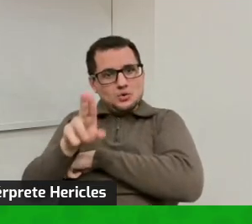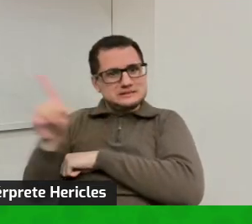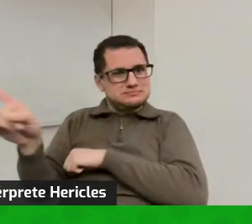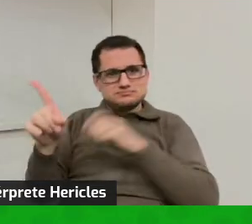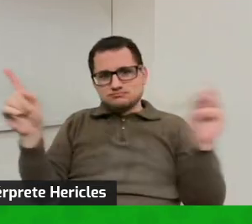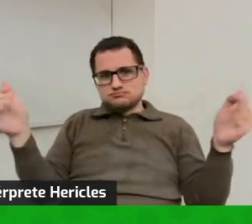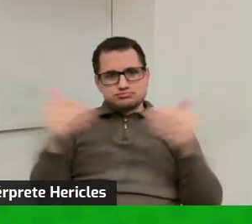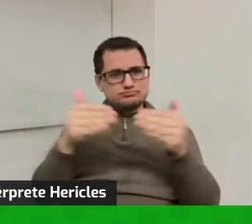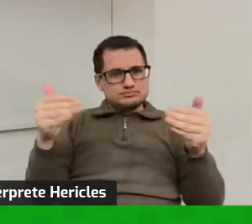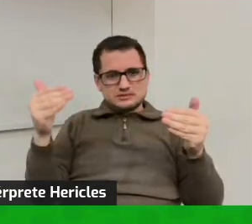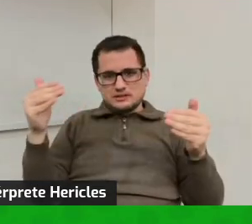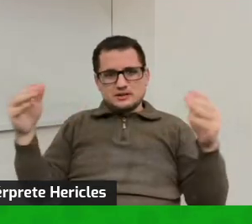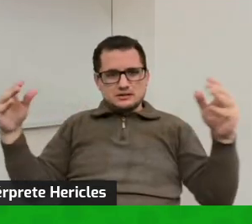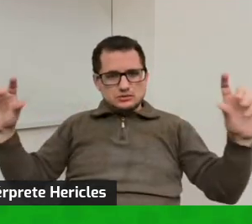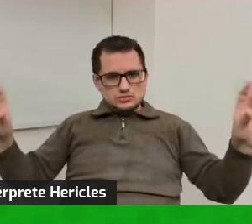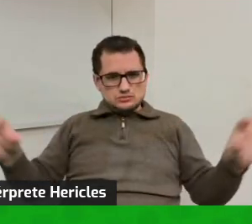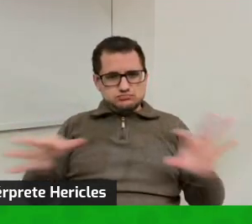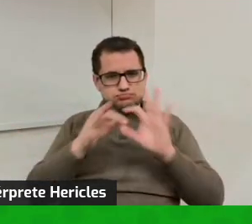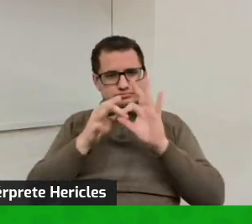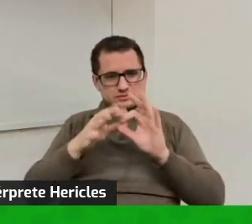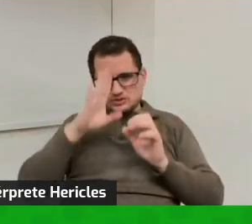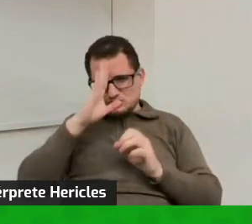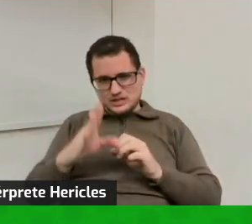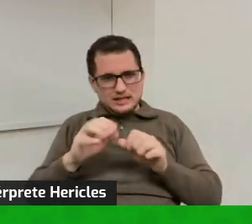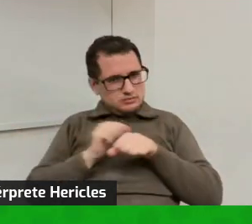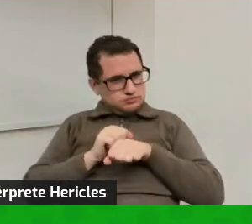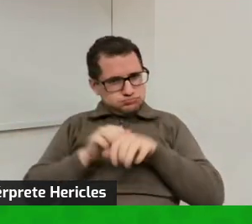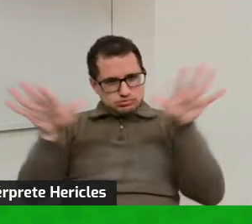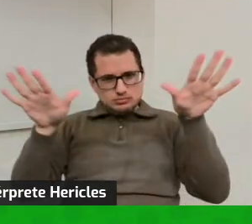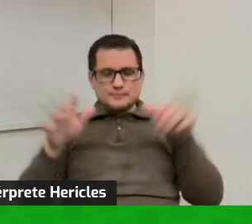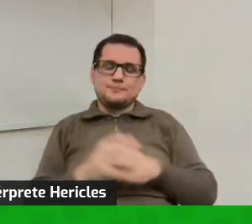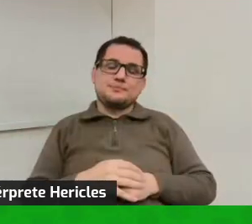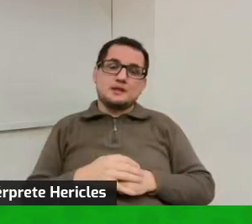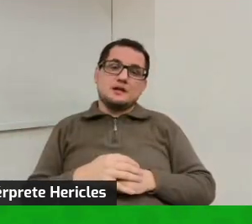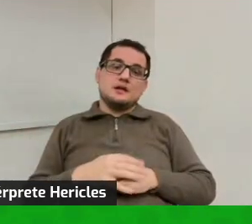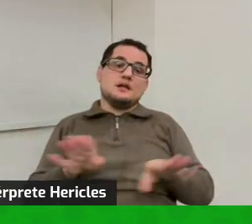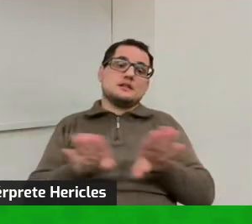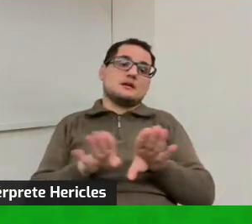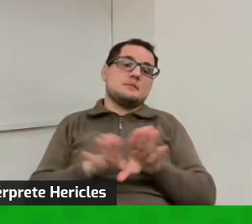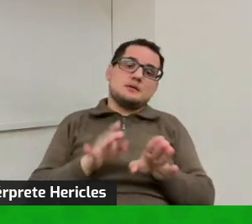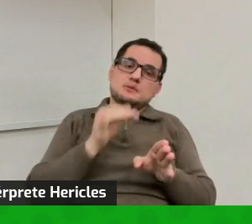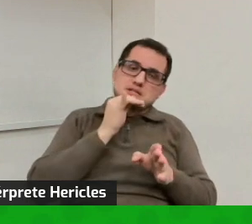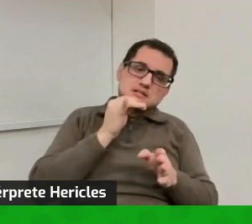você tiver que enviar ali uma carta para 50 clientes, cada um com nome, endereço, tudo mais de cada